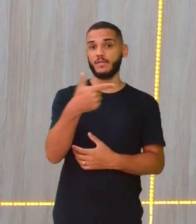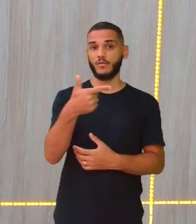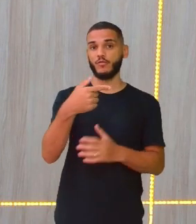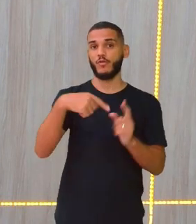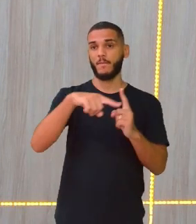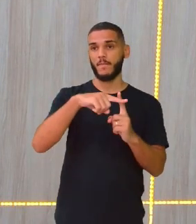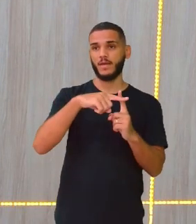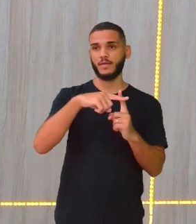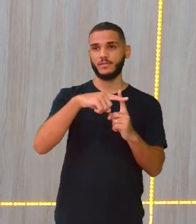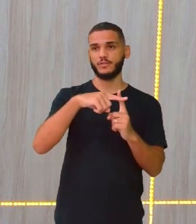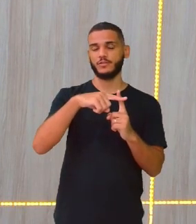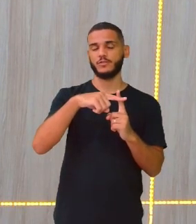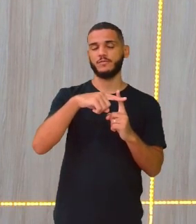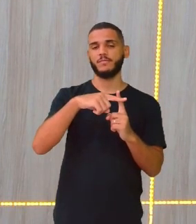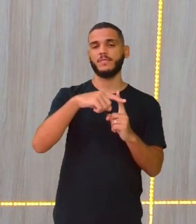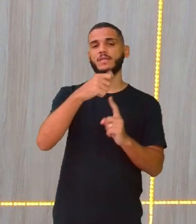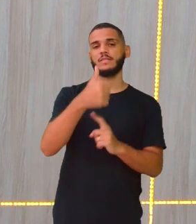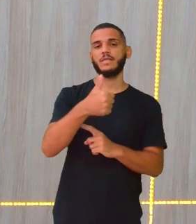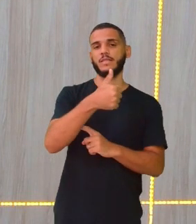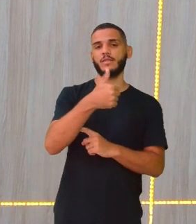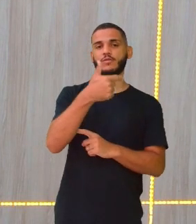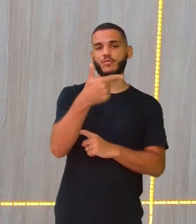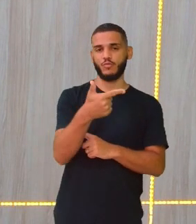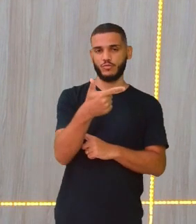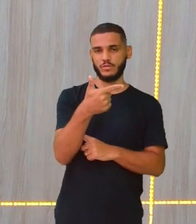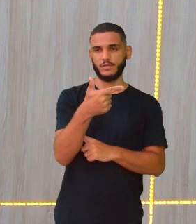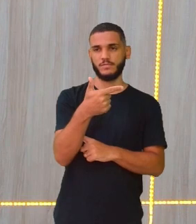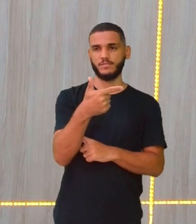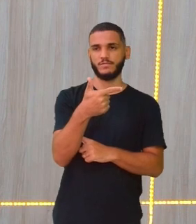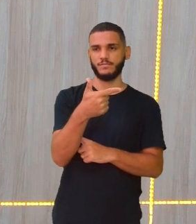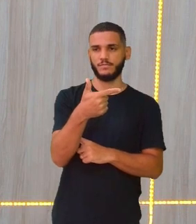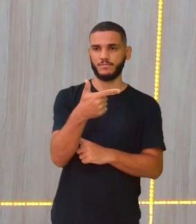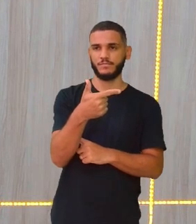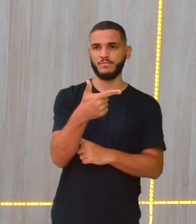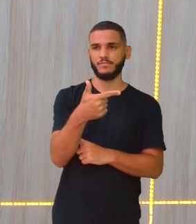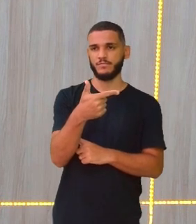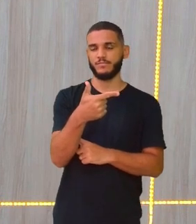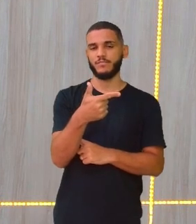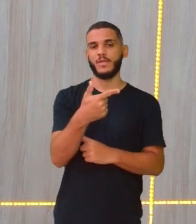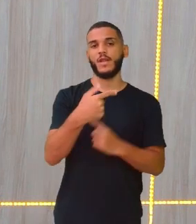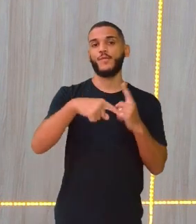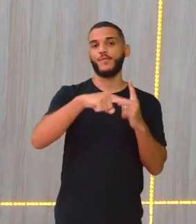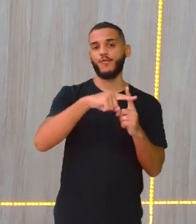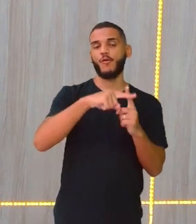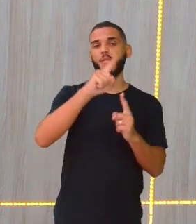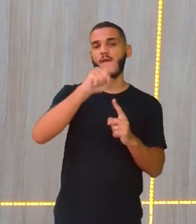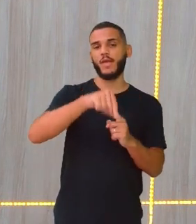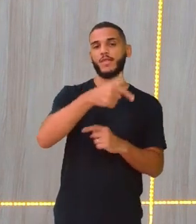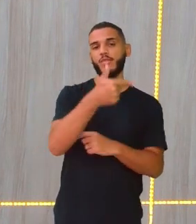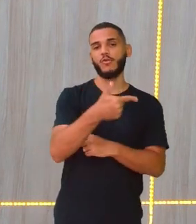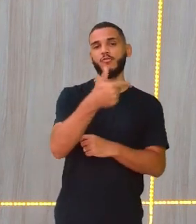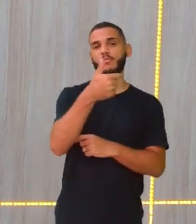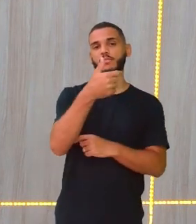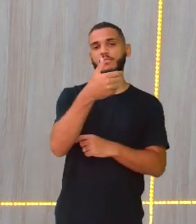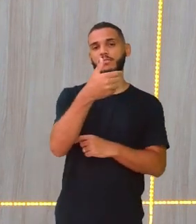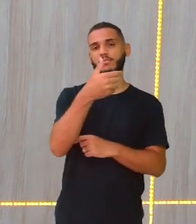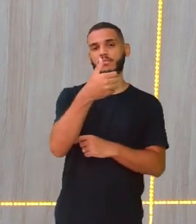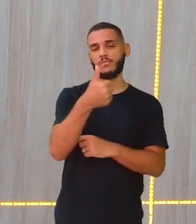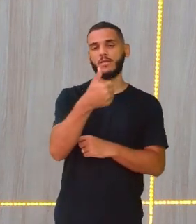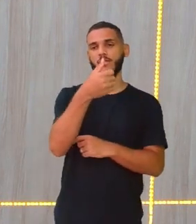2022 mais 4 vezes 28 dá 112, tá, gente? Então, quando eu somo, dá